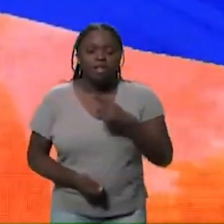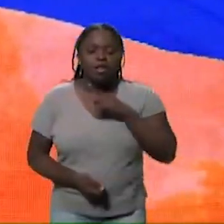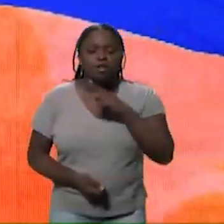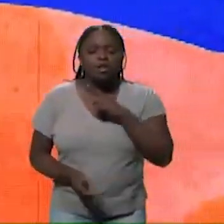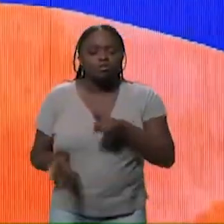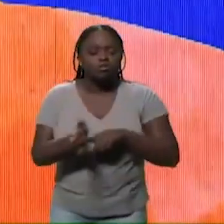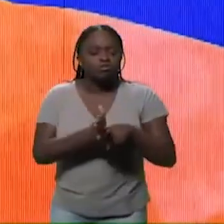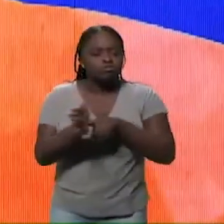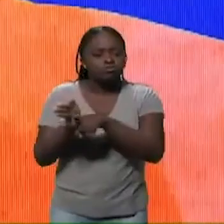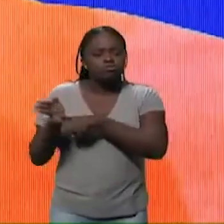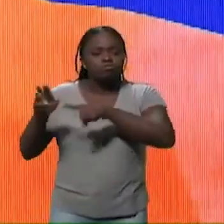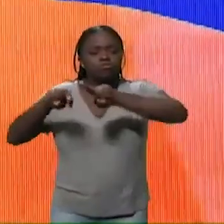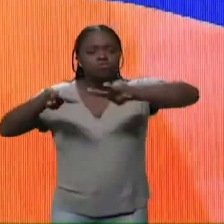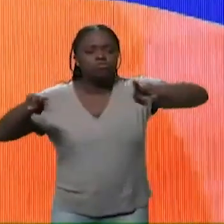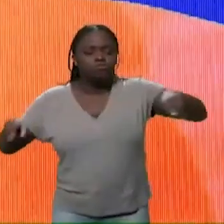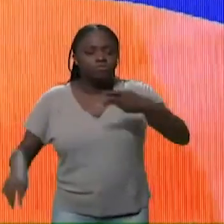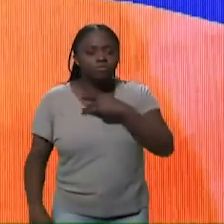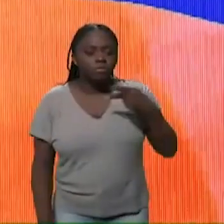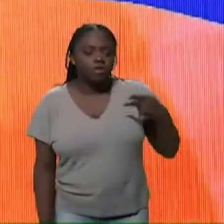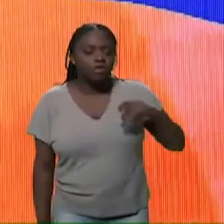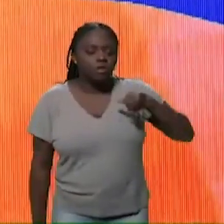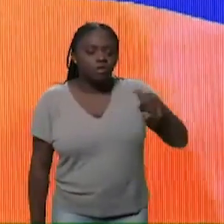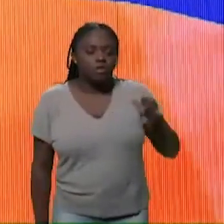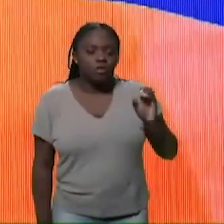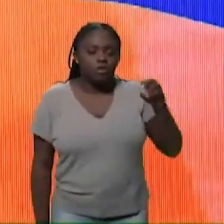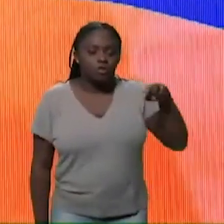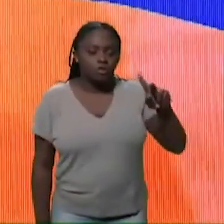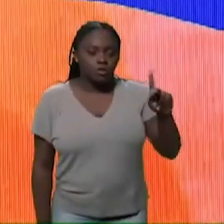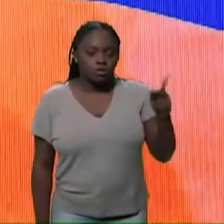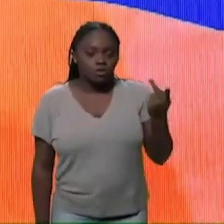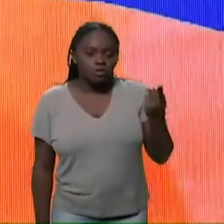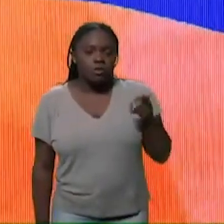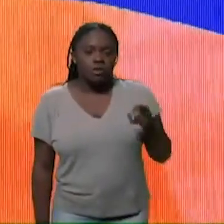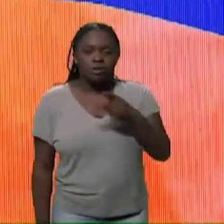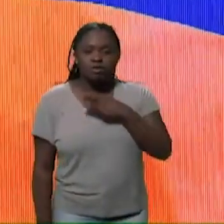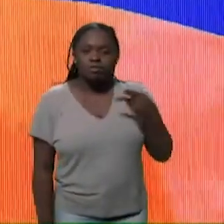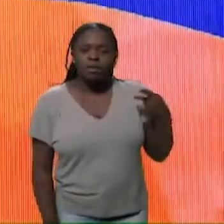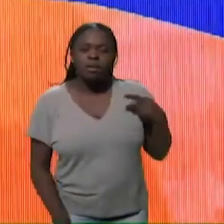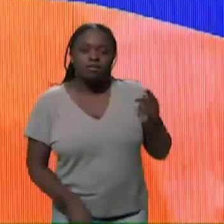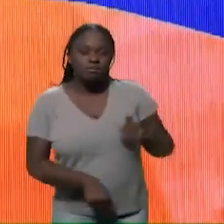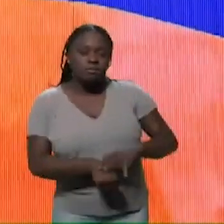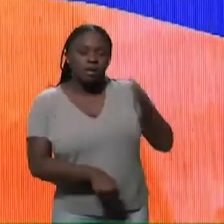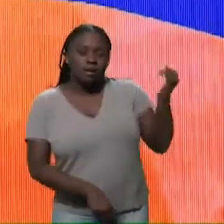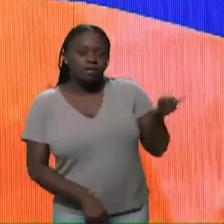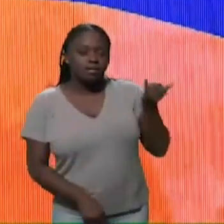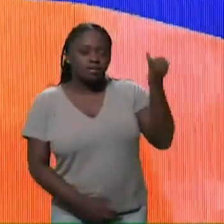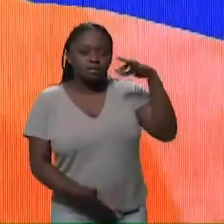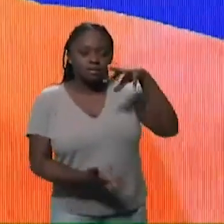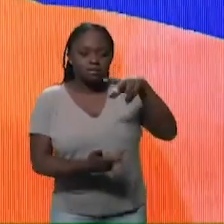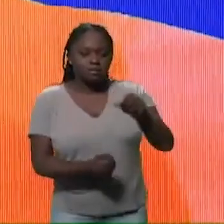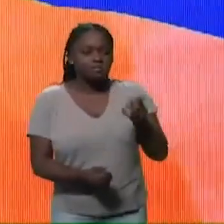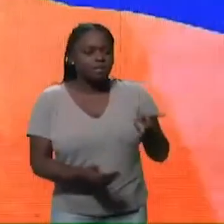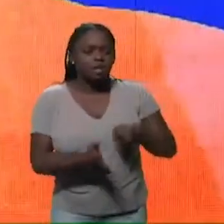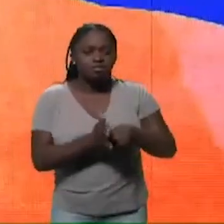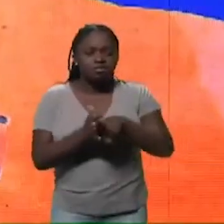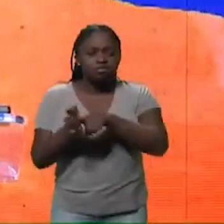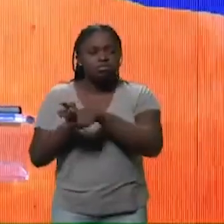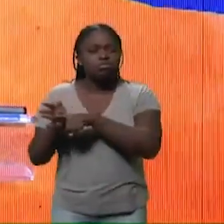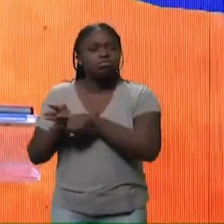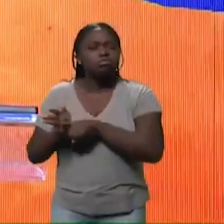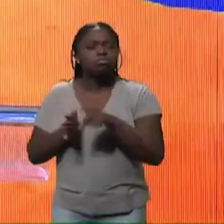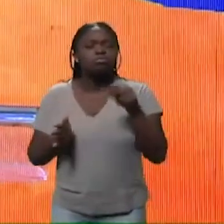aqui. O pastor John Bevere, um dos pastores mais celebrados aí do mundo, ele fez pesquisa aqui no